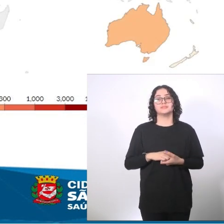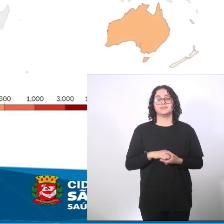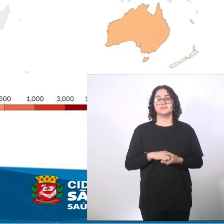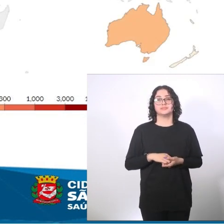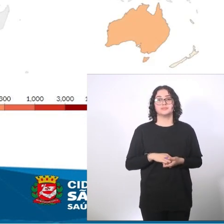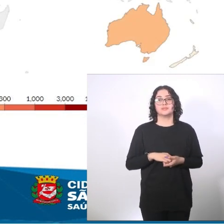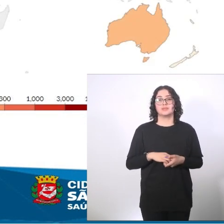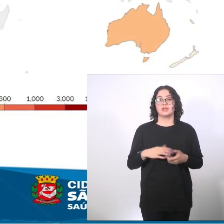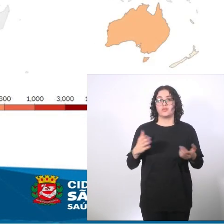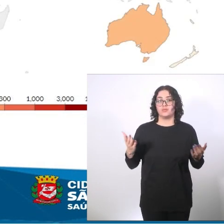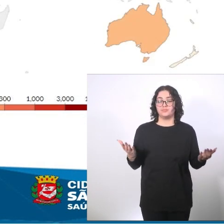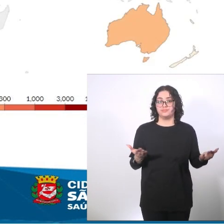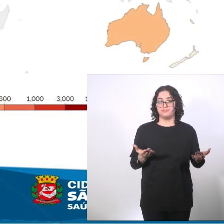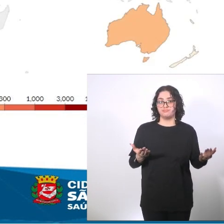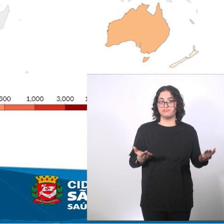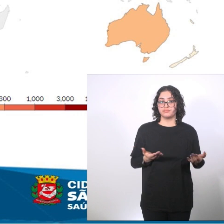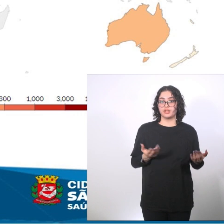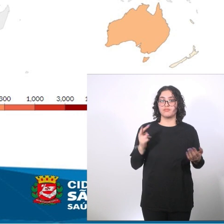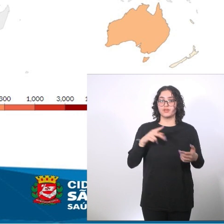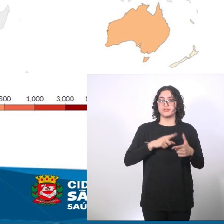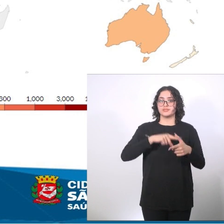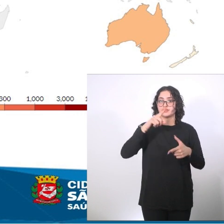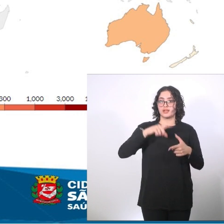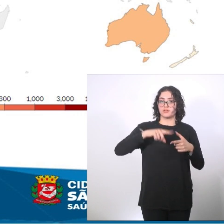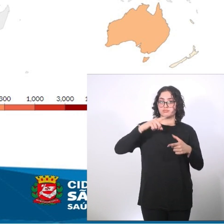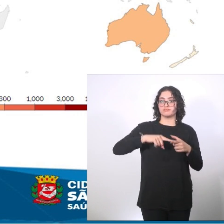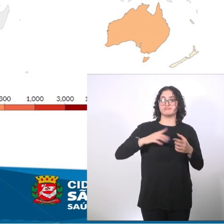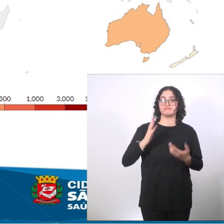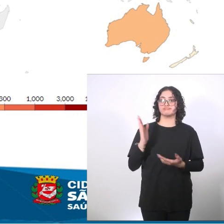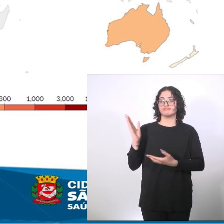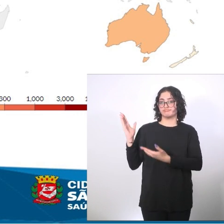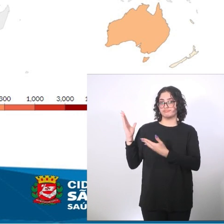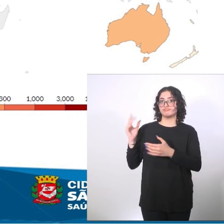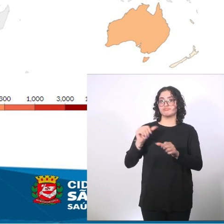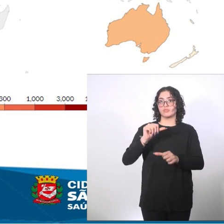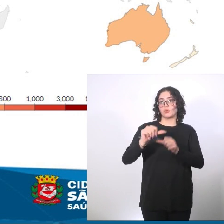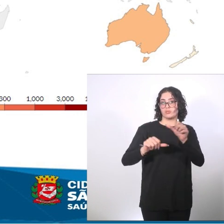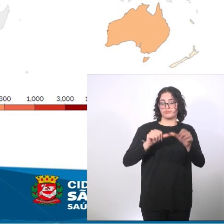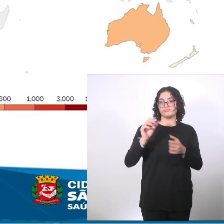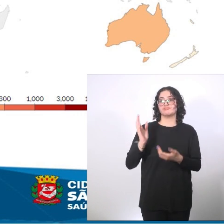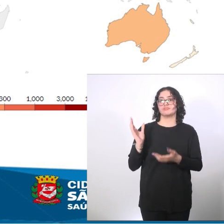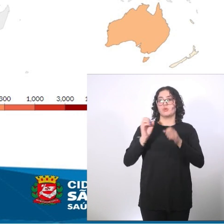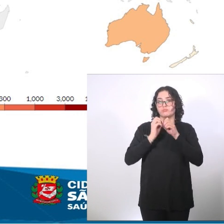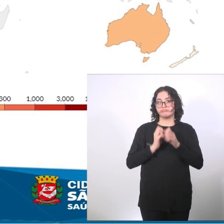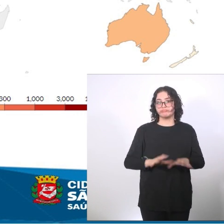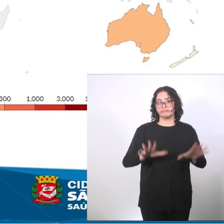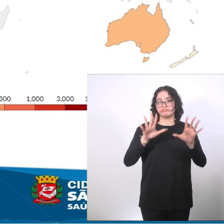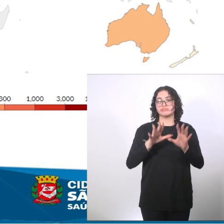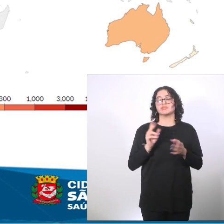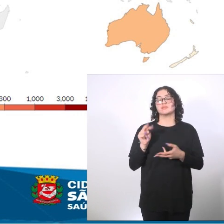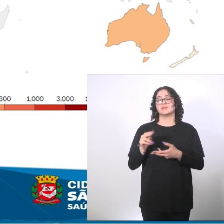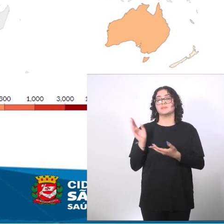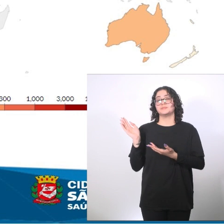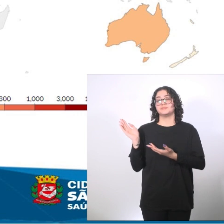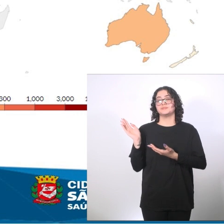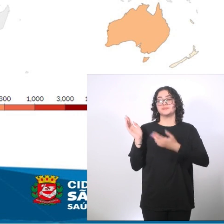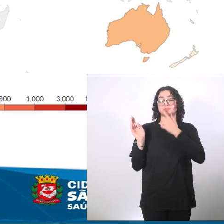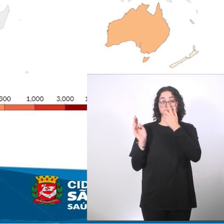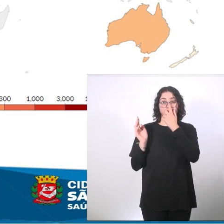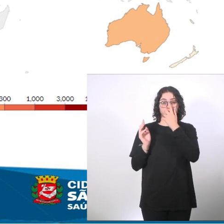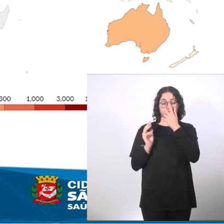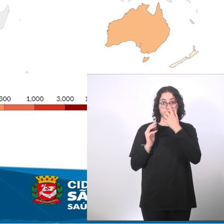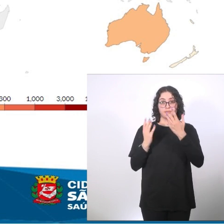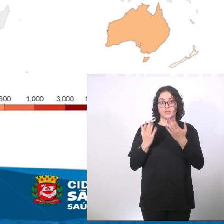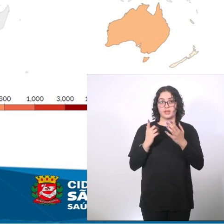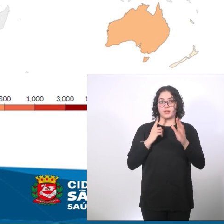Agora vamos ver um pouquinho dos dados atualizados, os dados epidemiológicos, e aqui nós deixamos